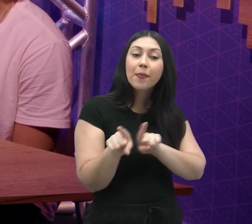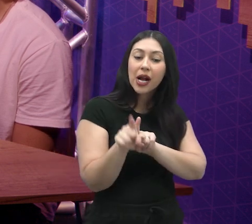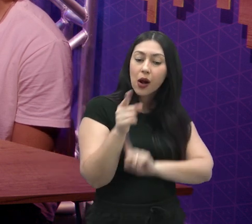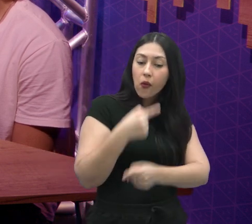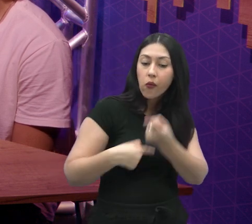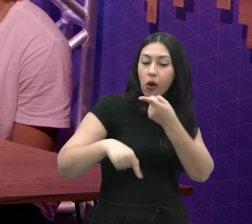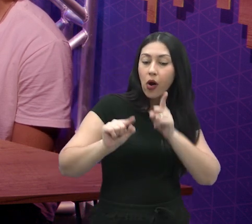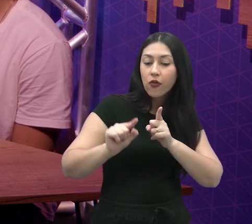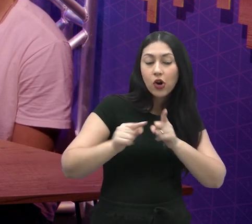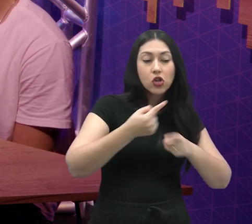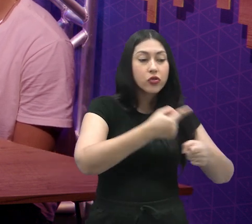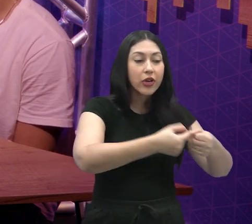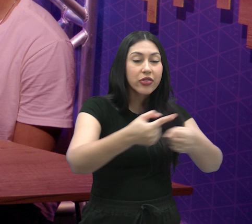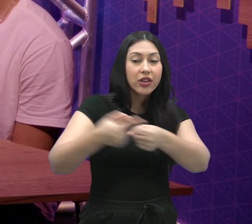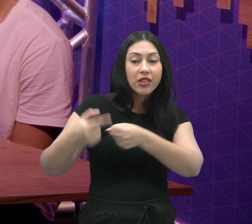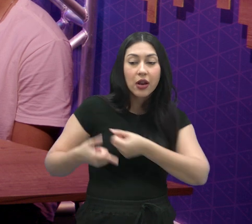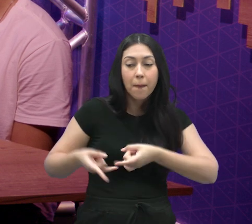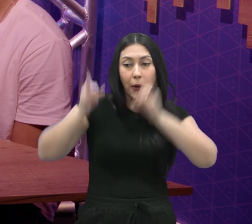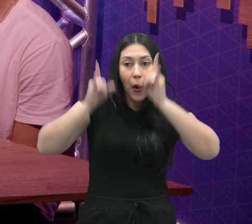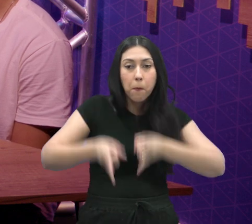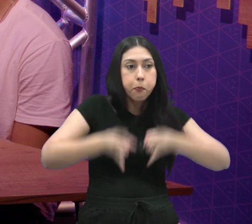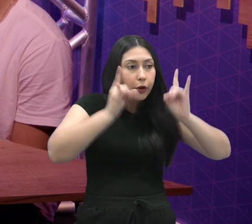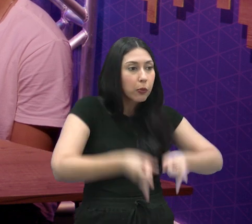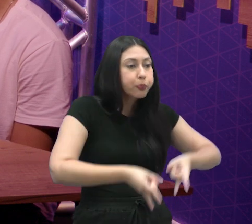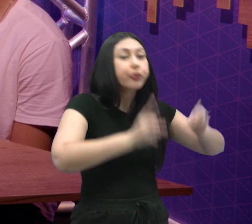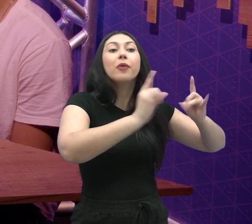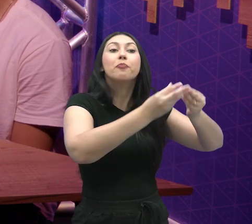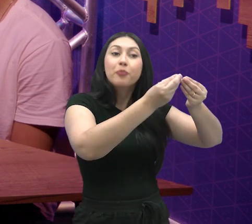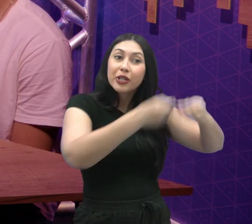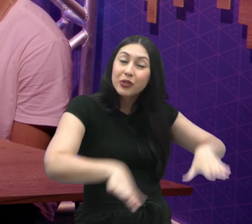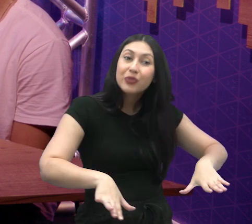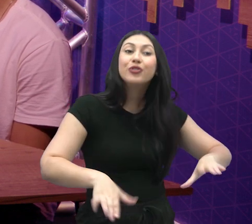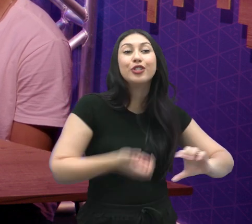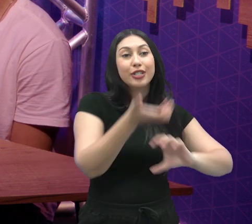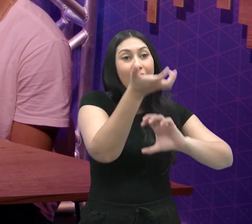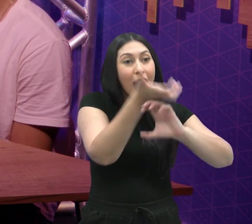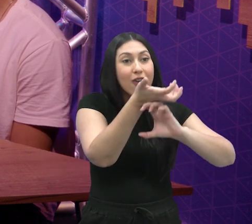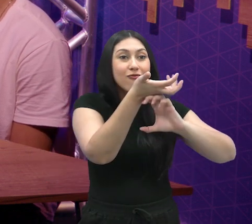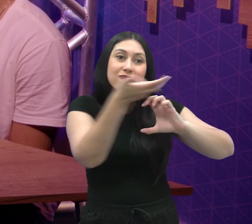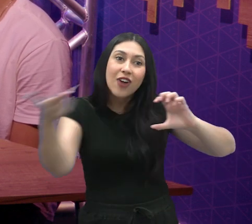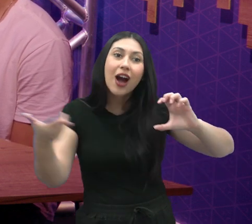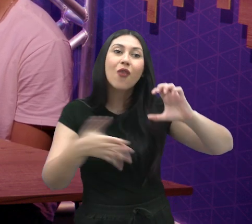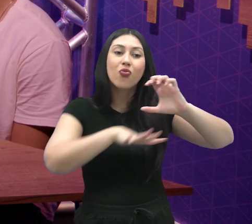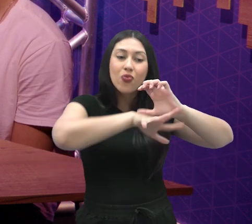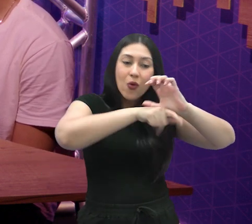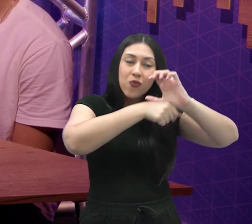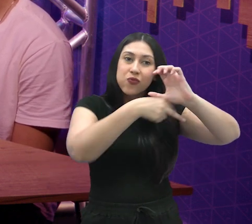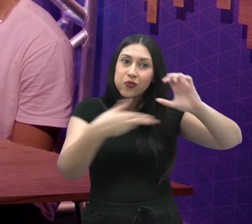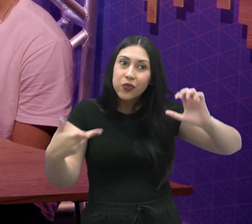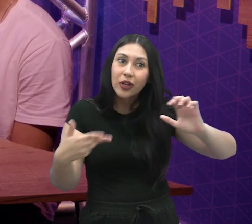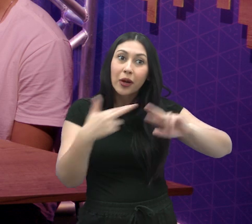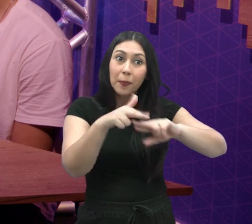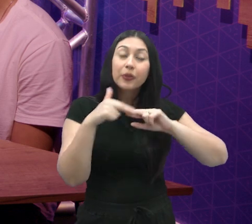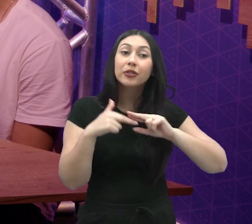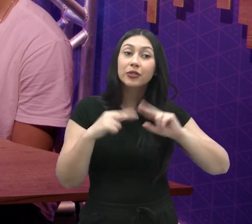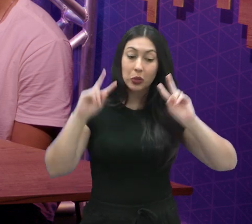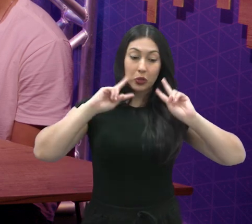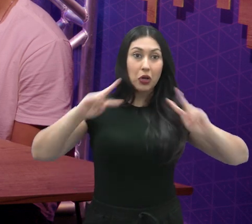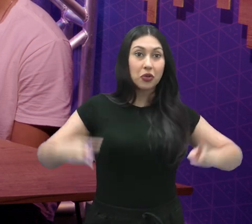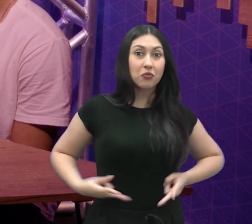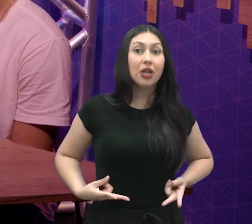cidades afeta tanto a fauna e a flora, que os seres humanos eles estão, né, cada vez menos